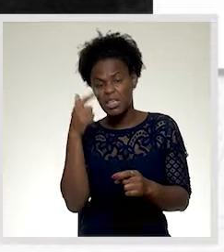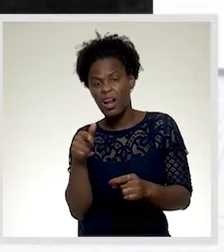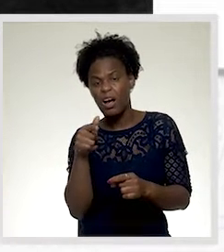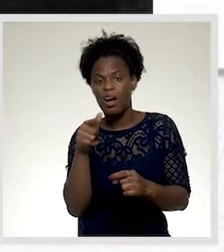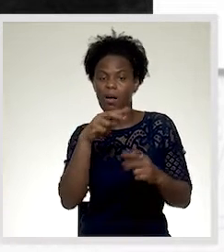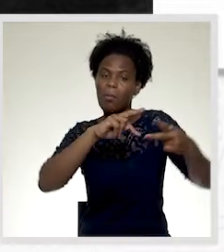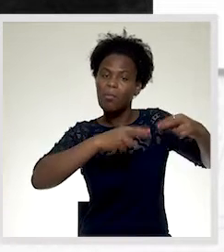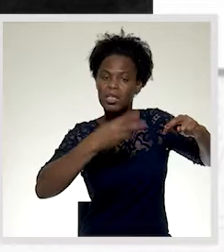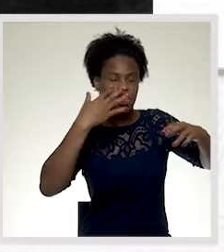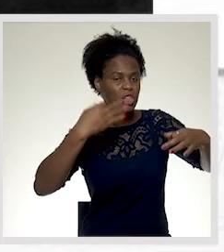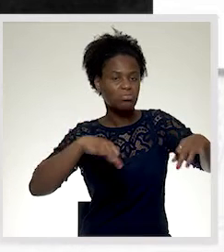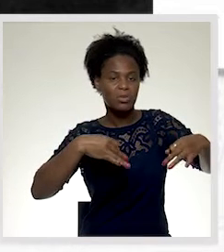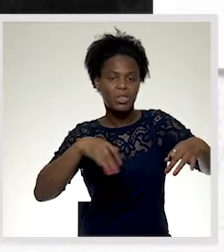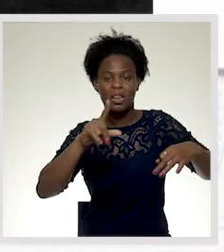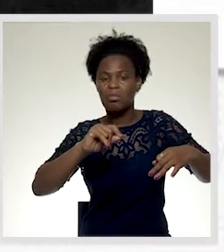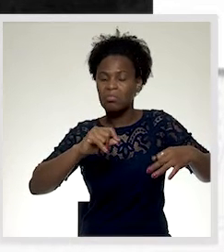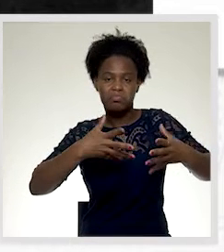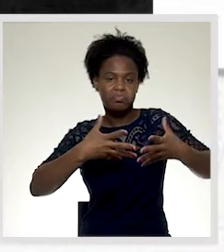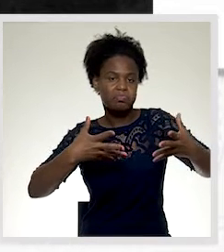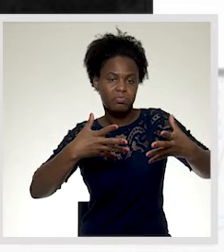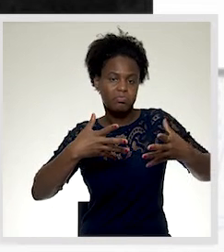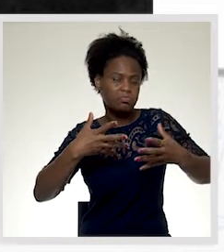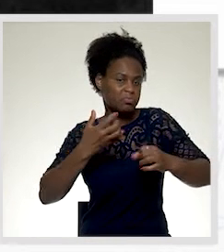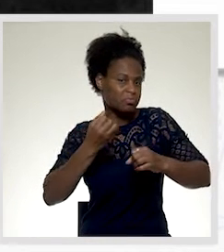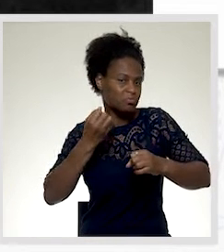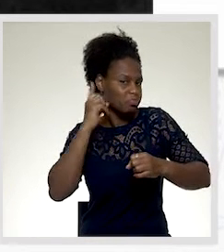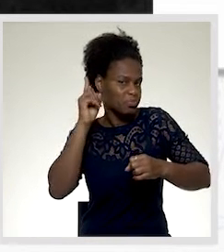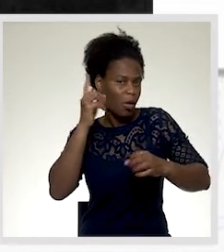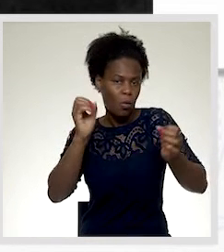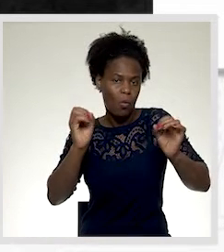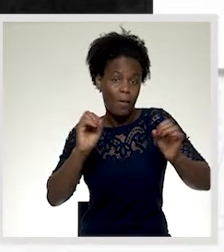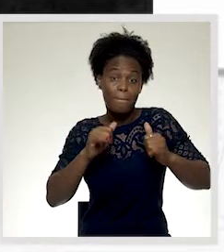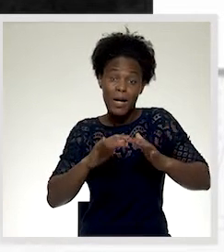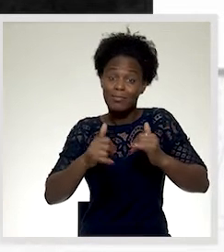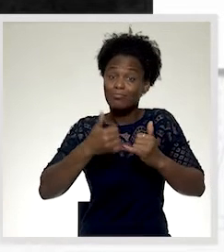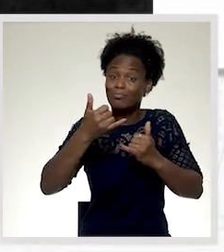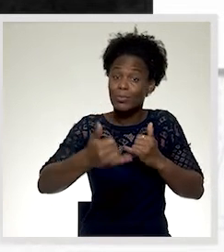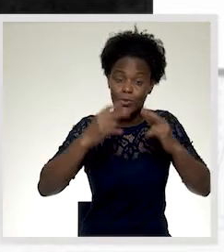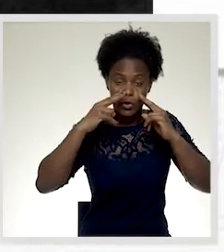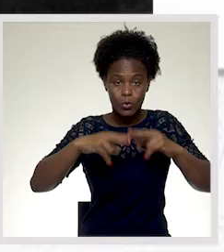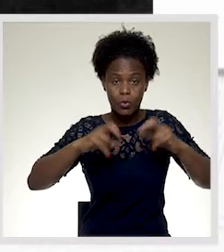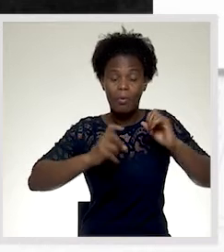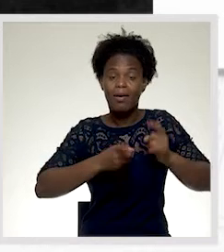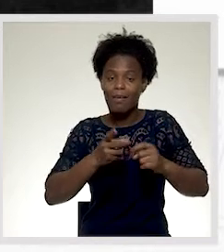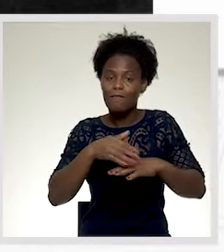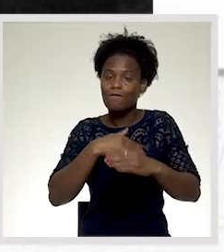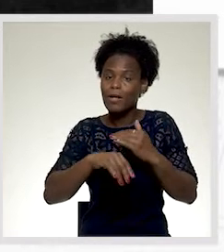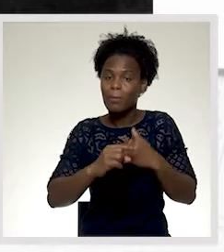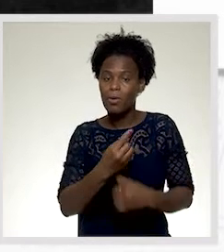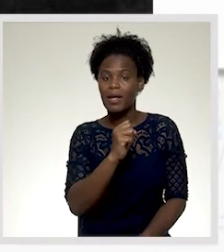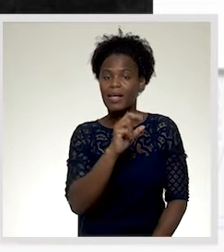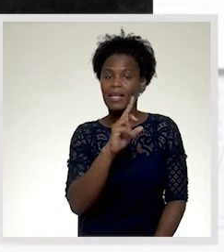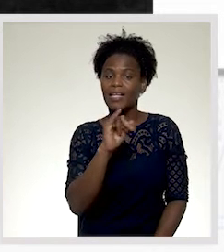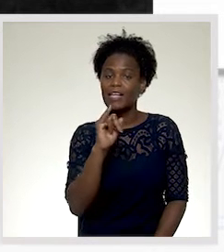se tratasse de uma molécula simples e sem grandes funções. Mas, contudo, depois da descoberta que